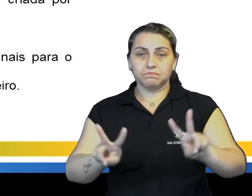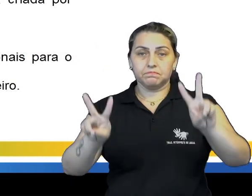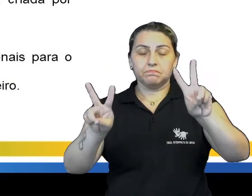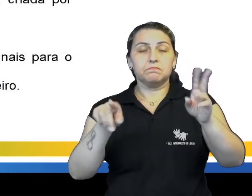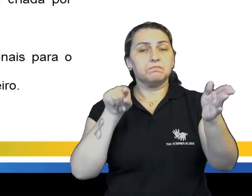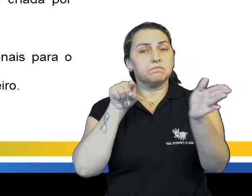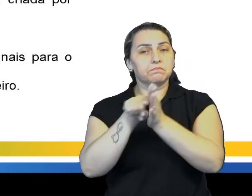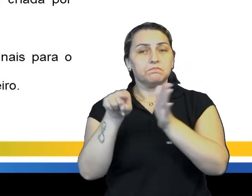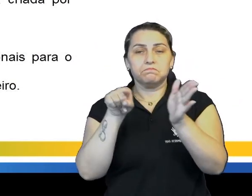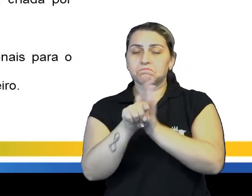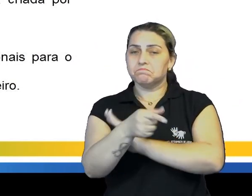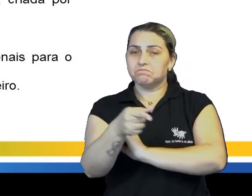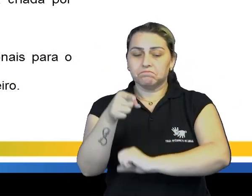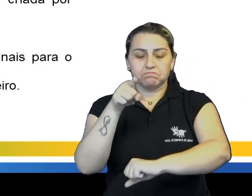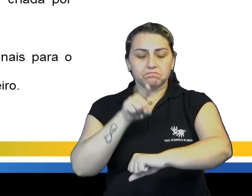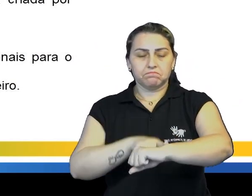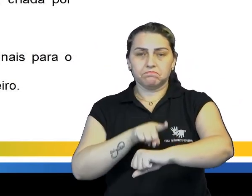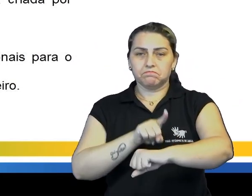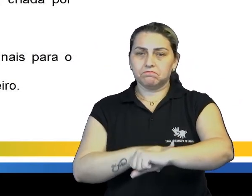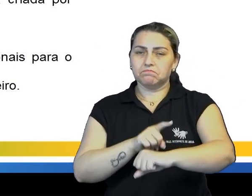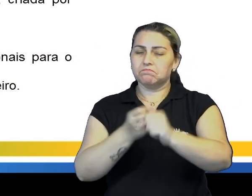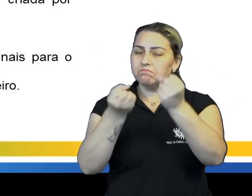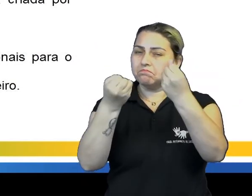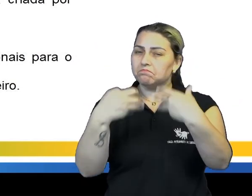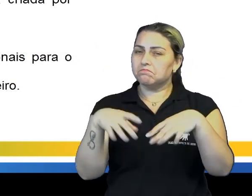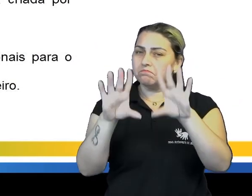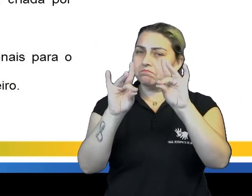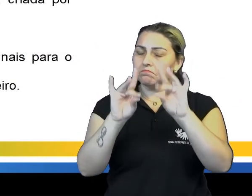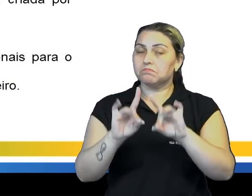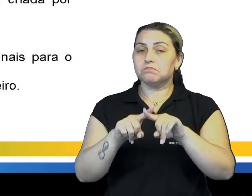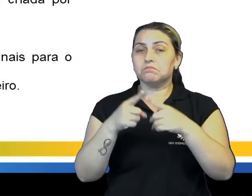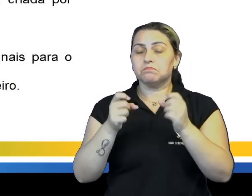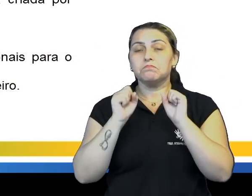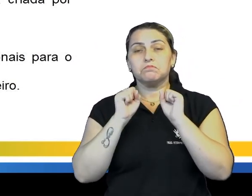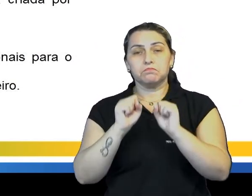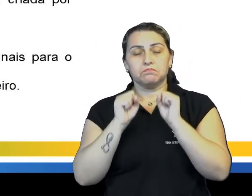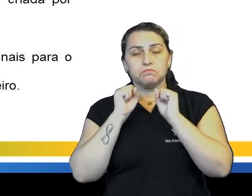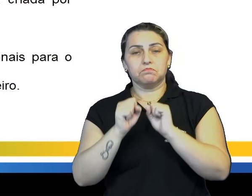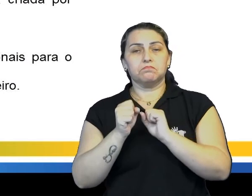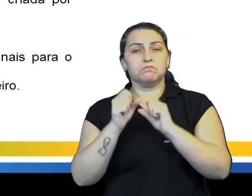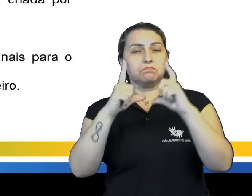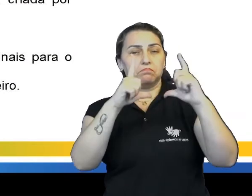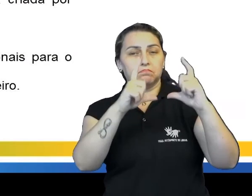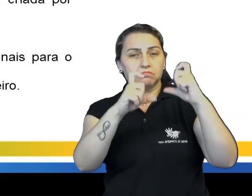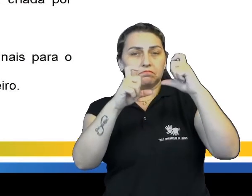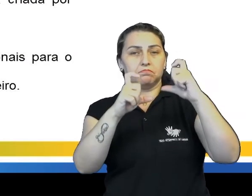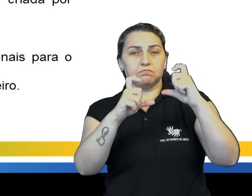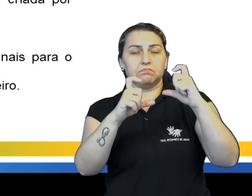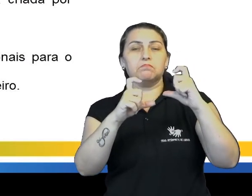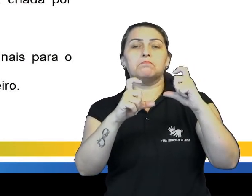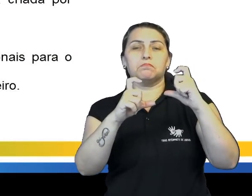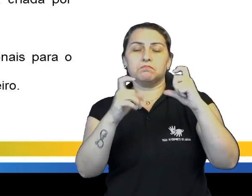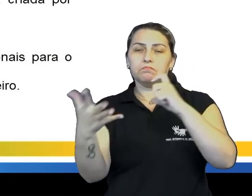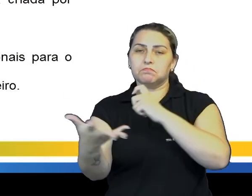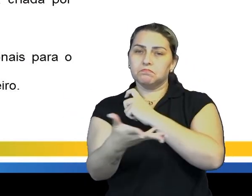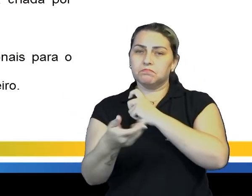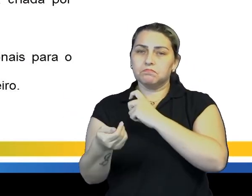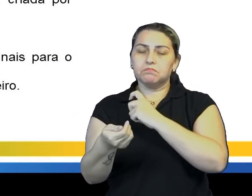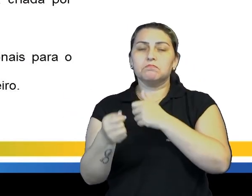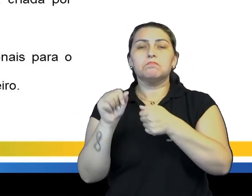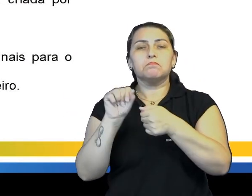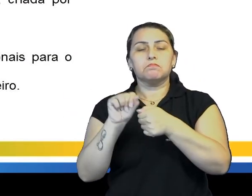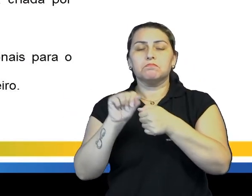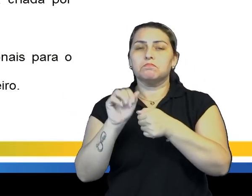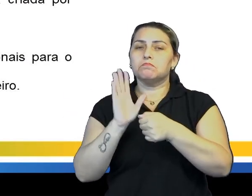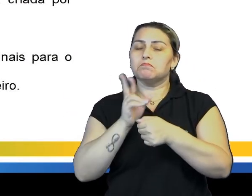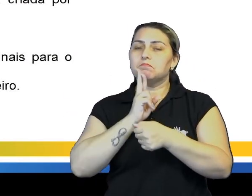essa questão, não vai dar tempo a gente questionar todas elas, mas você pode estar aplicando, pesquisando, aprimorando, tá? A gente vai deixar